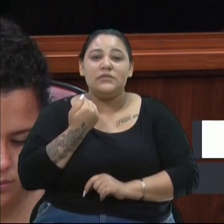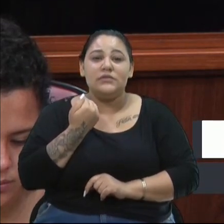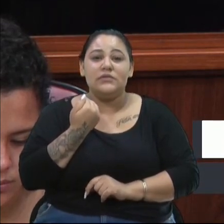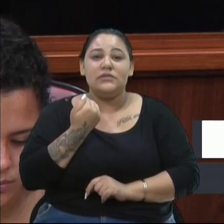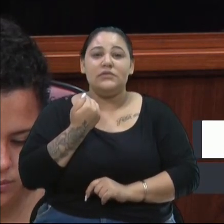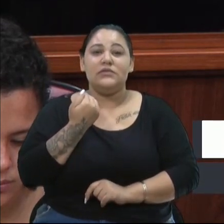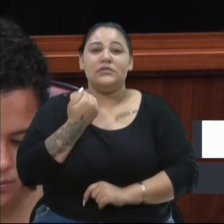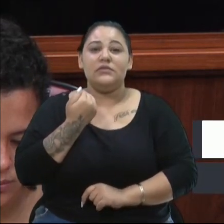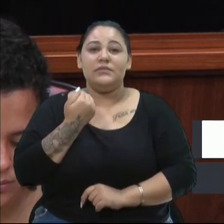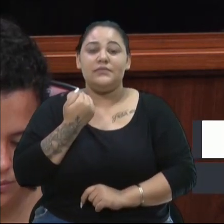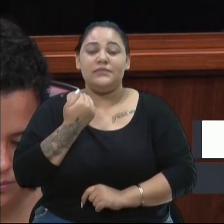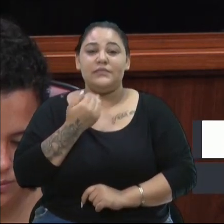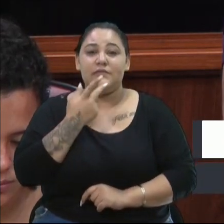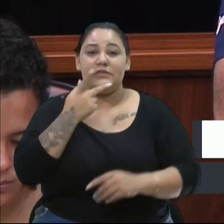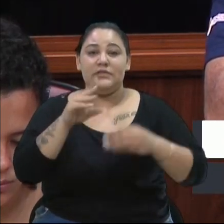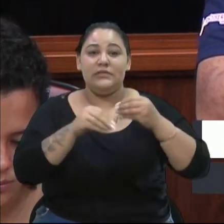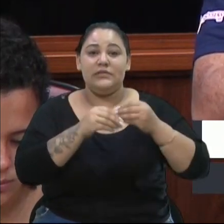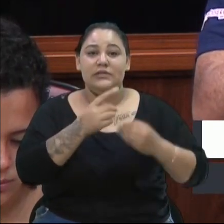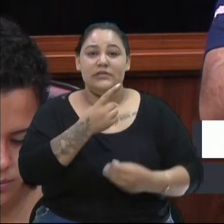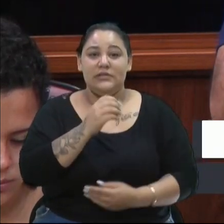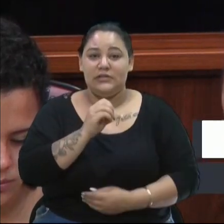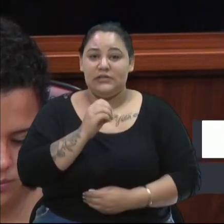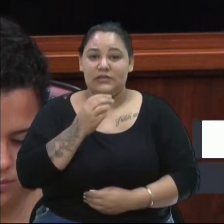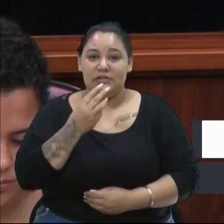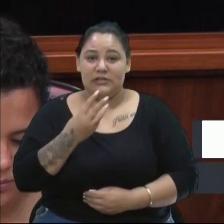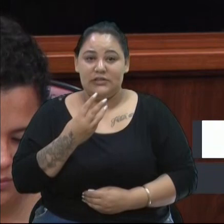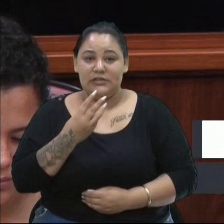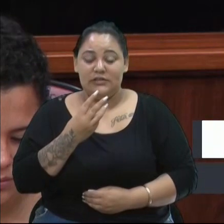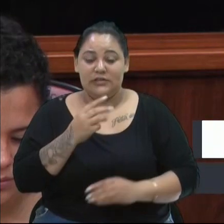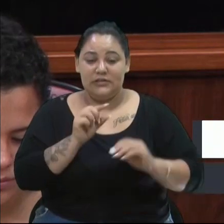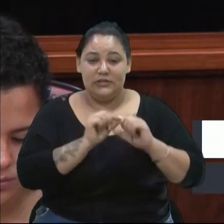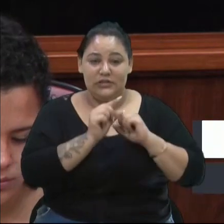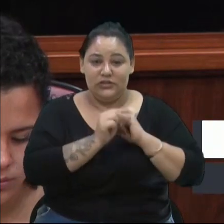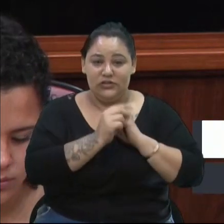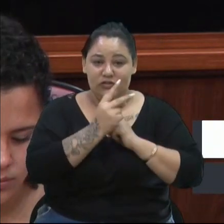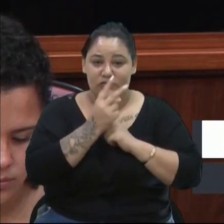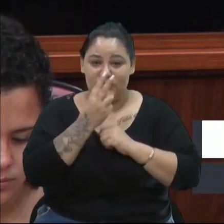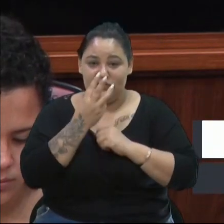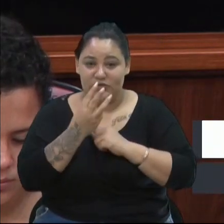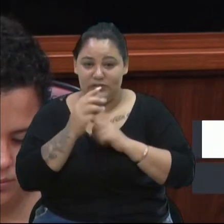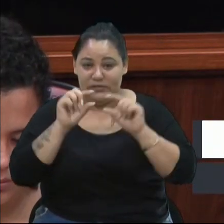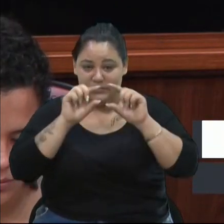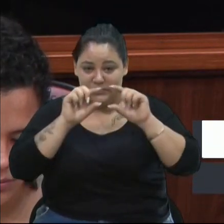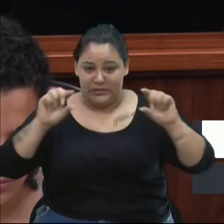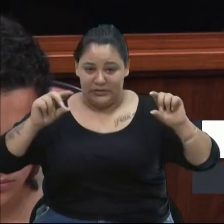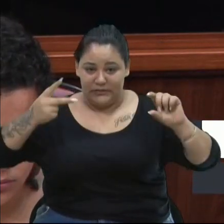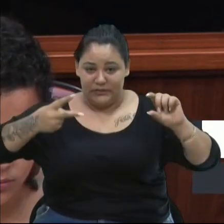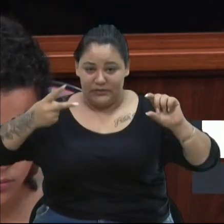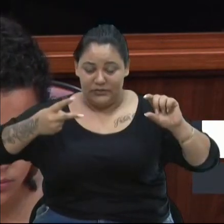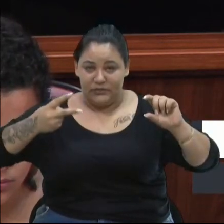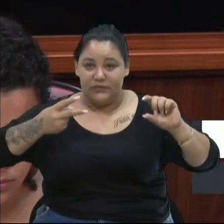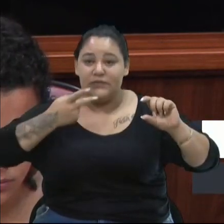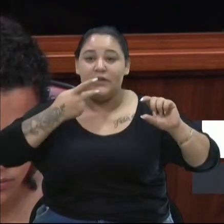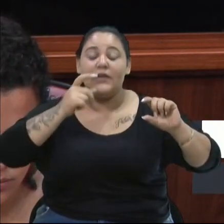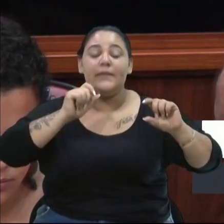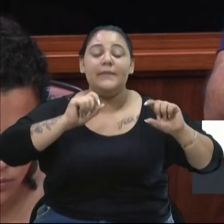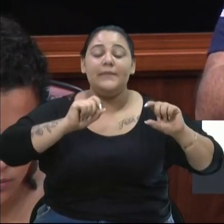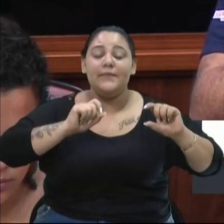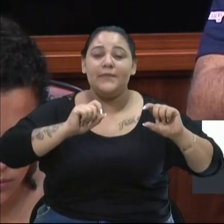constitucional 103, por exemplo, no artigo 23, parágrafo 2º, ela diz o